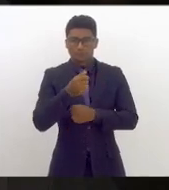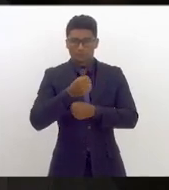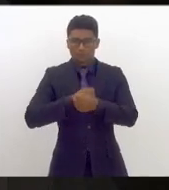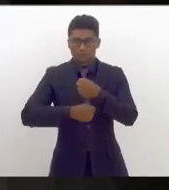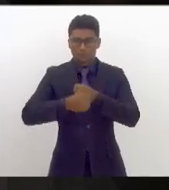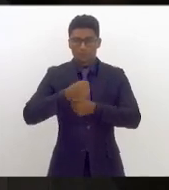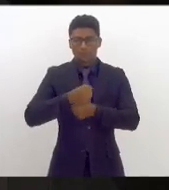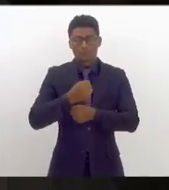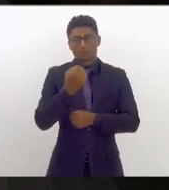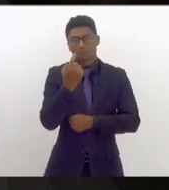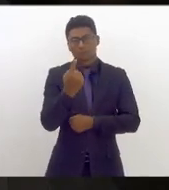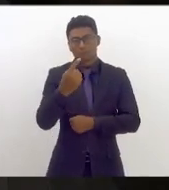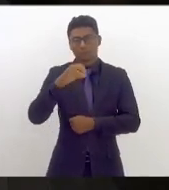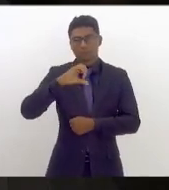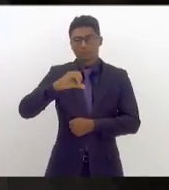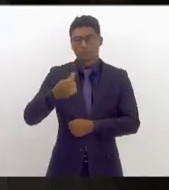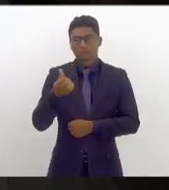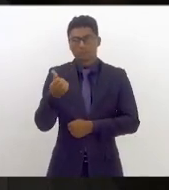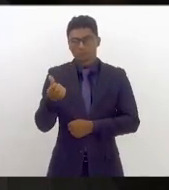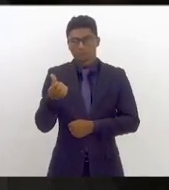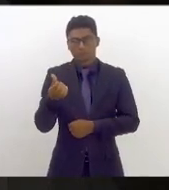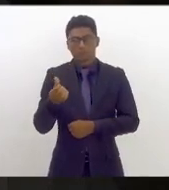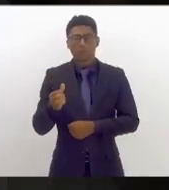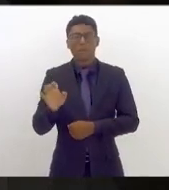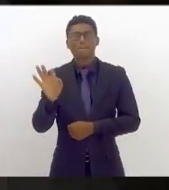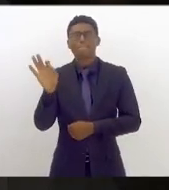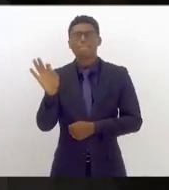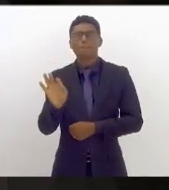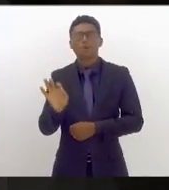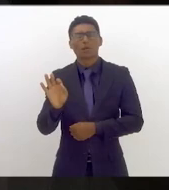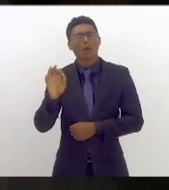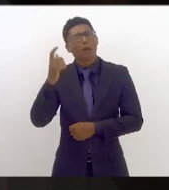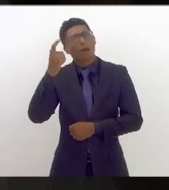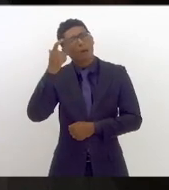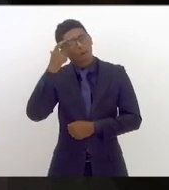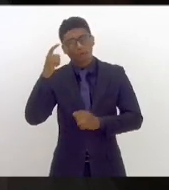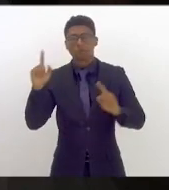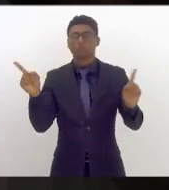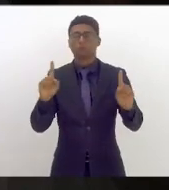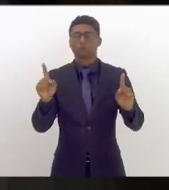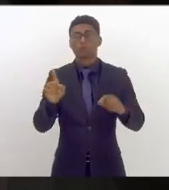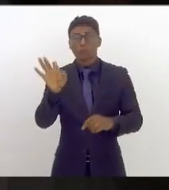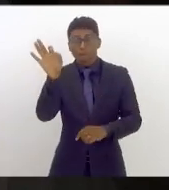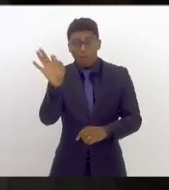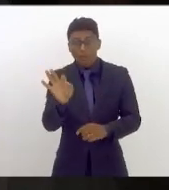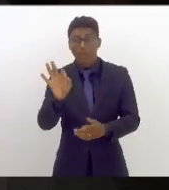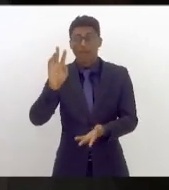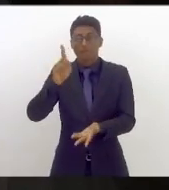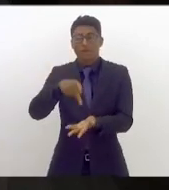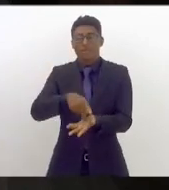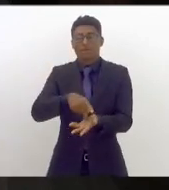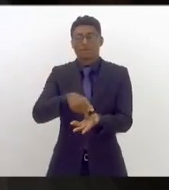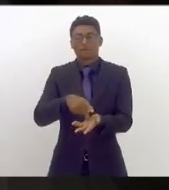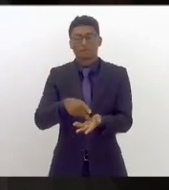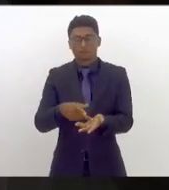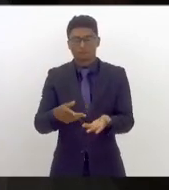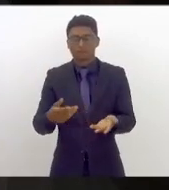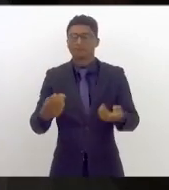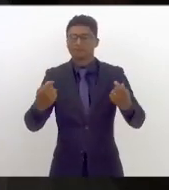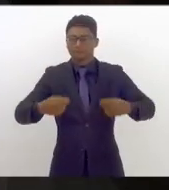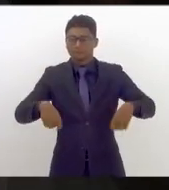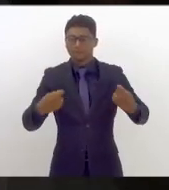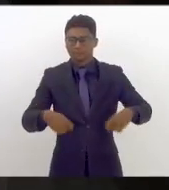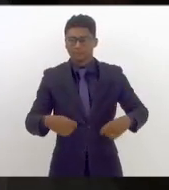96, não com as alíquotas teóricas, mas com as alíquotas efetivas. E aí a